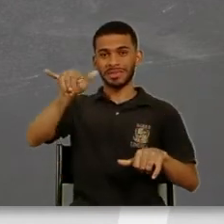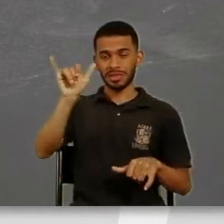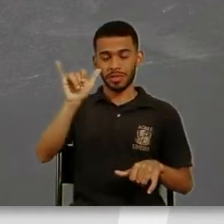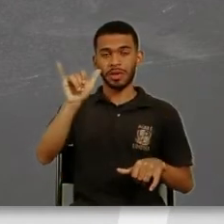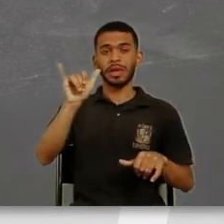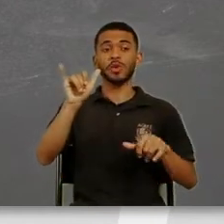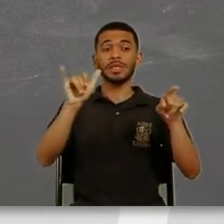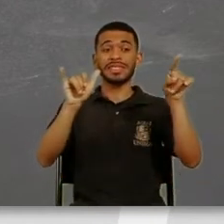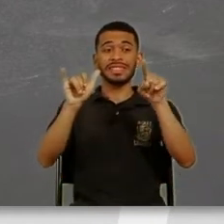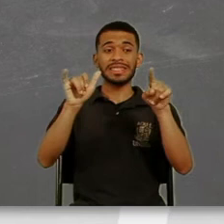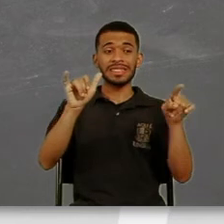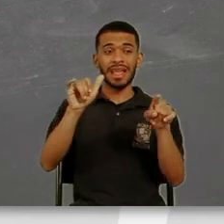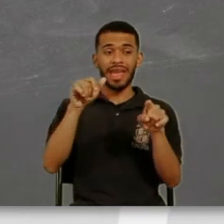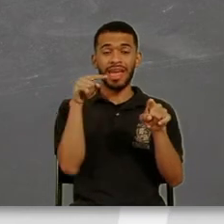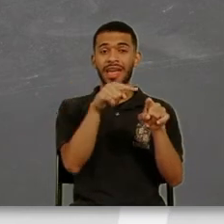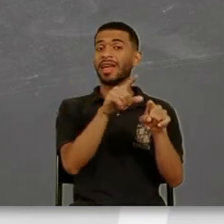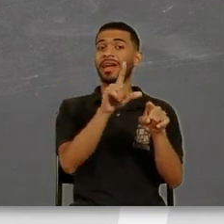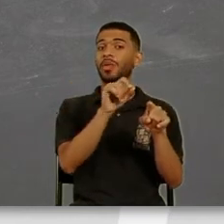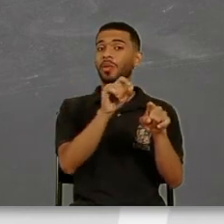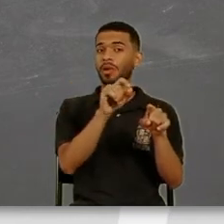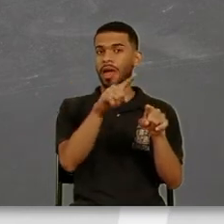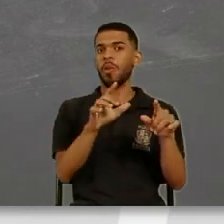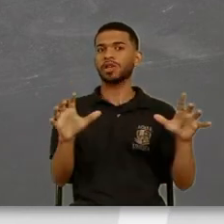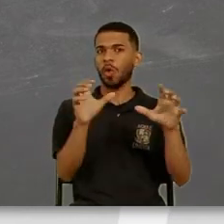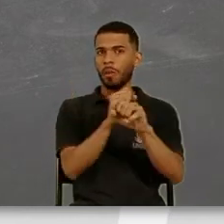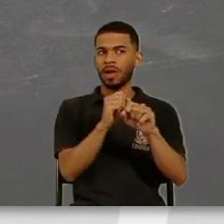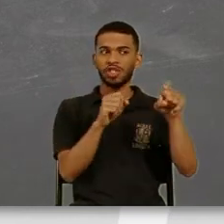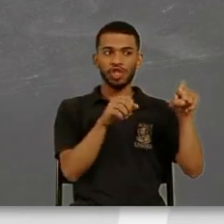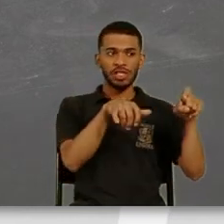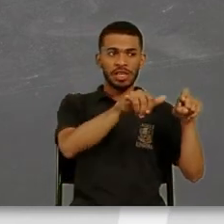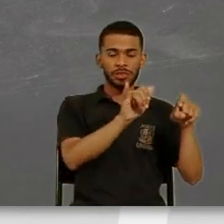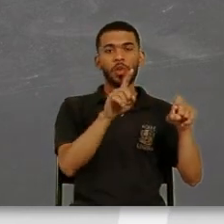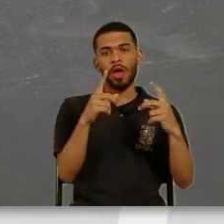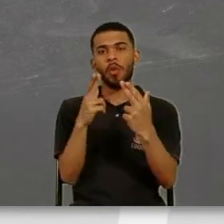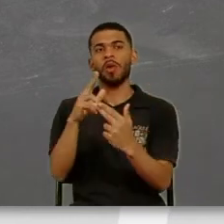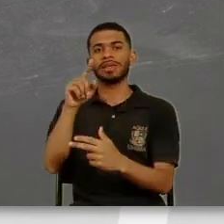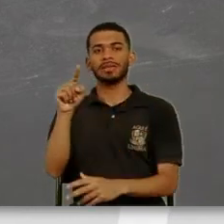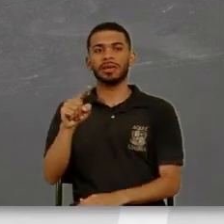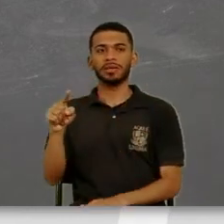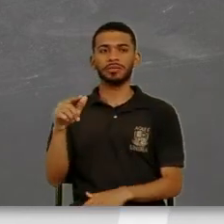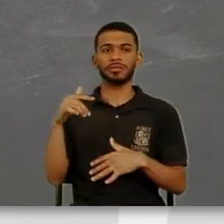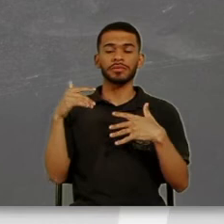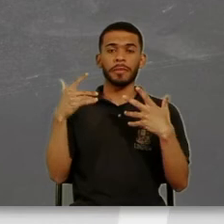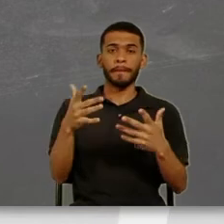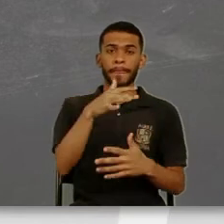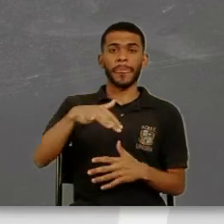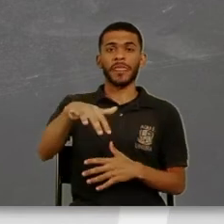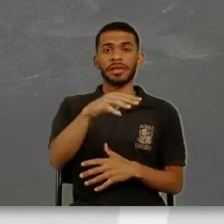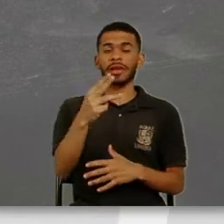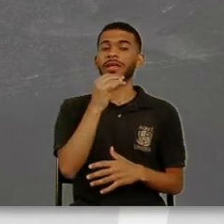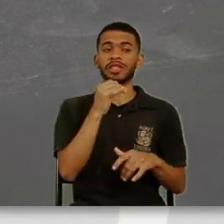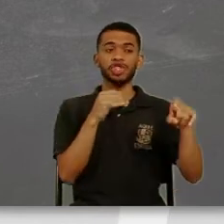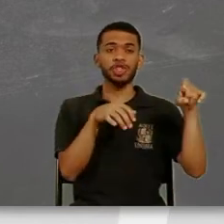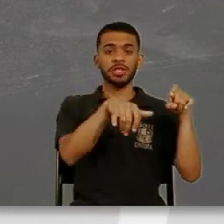próximo, que é o z, vai ser uma soma entre x e y, tá? Então, no espaço R3 eu tenho x,